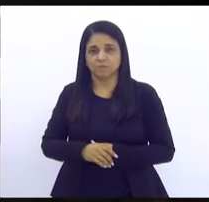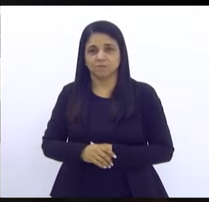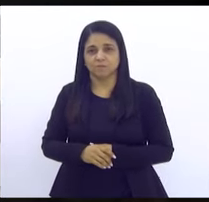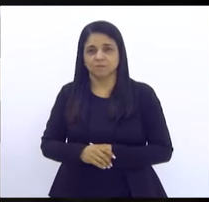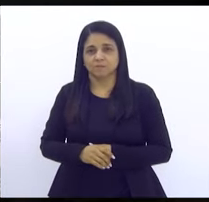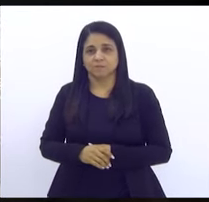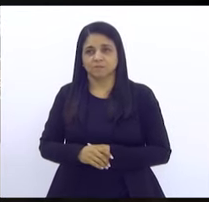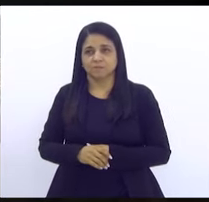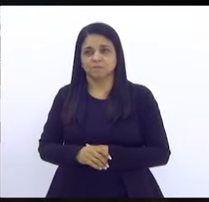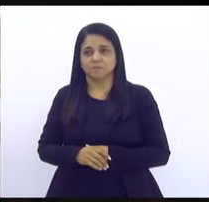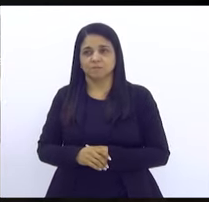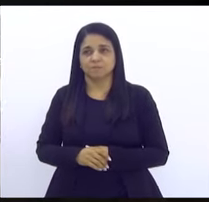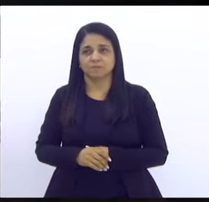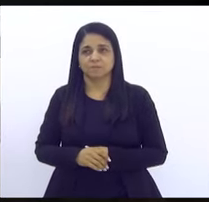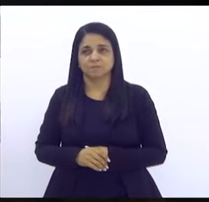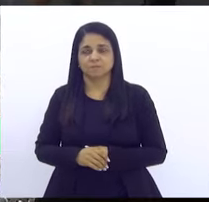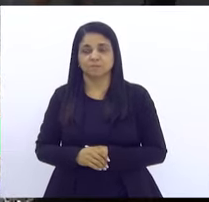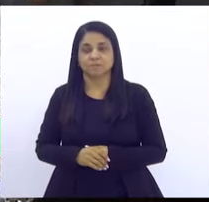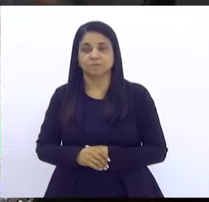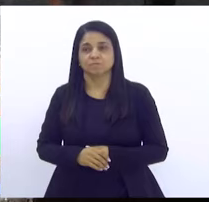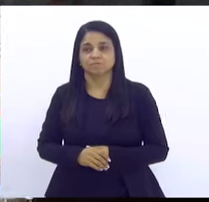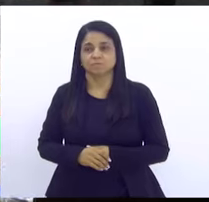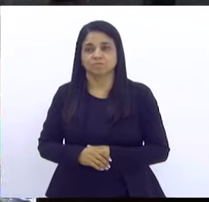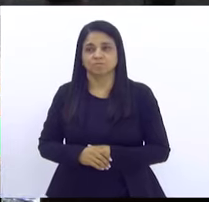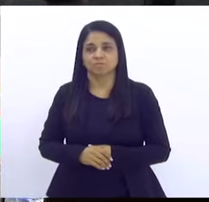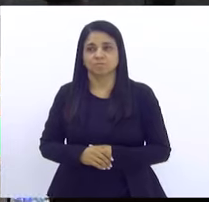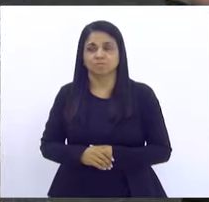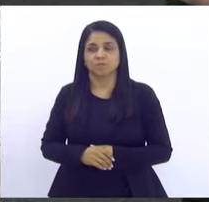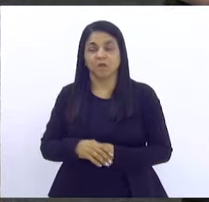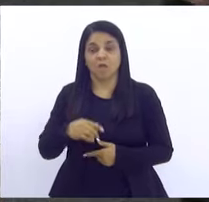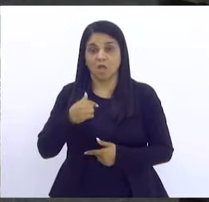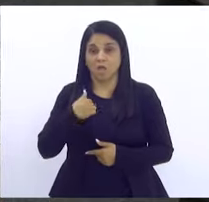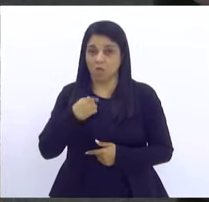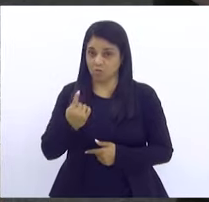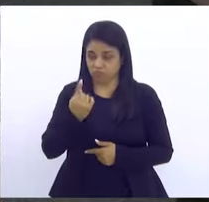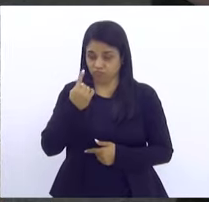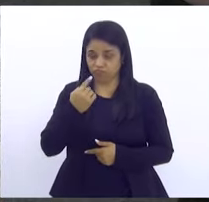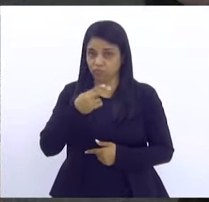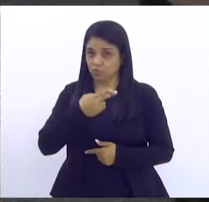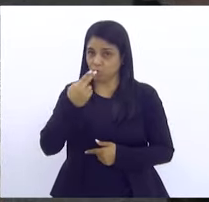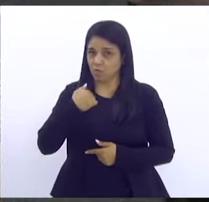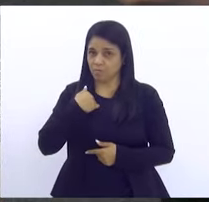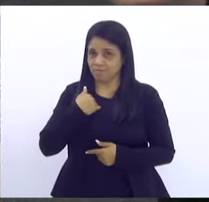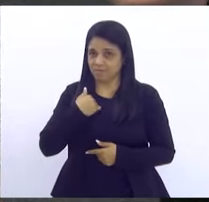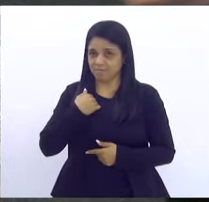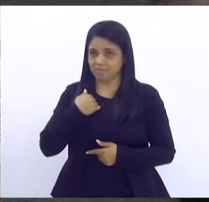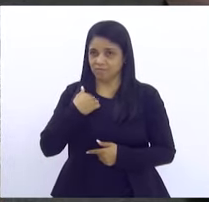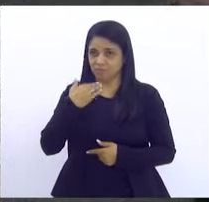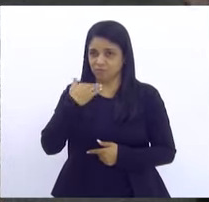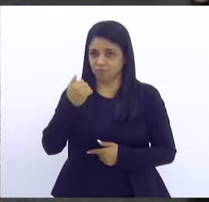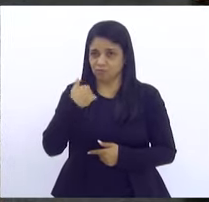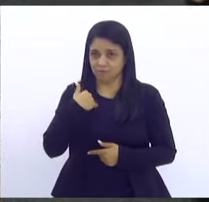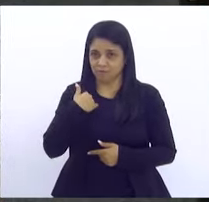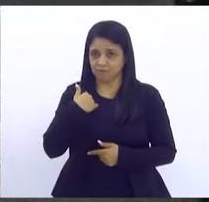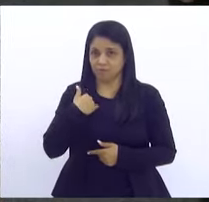Pediria brevidade. É que eu fui citado. De dois, que eu